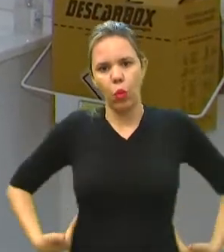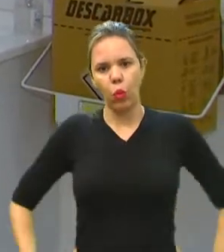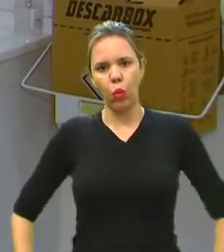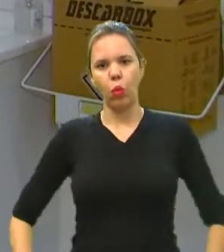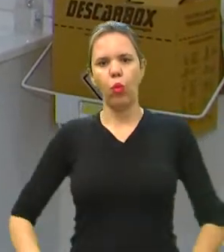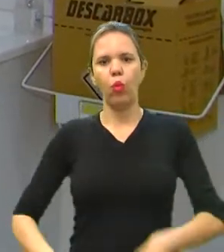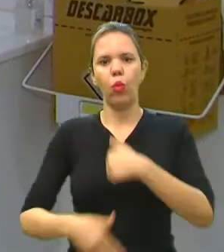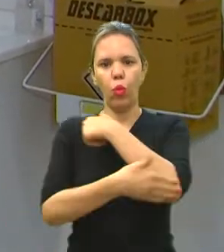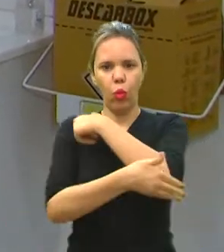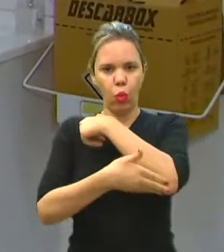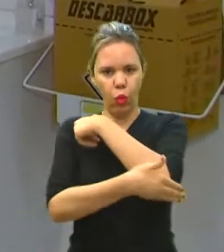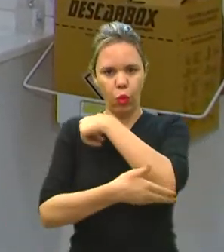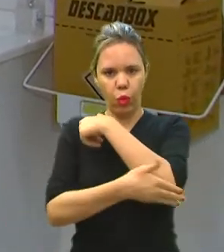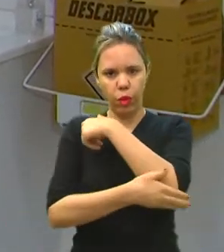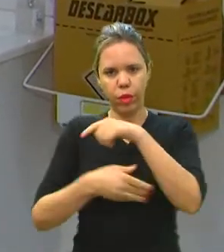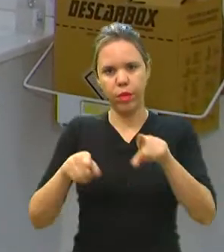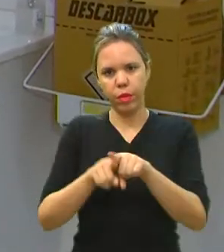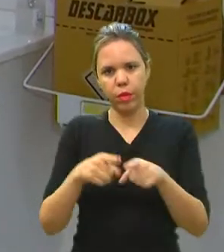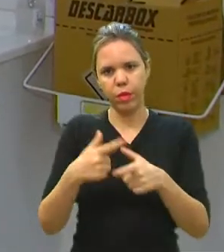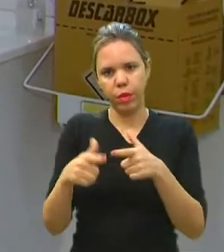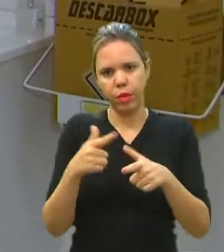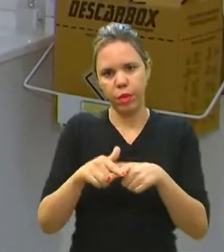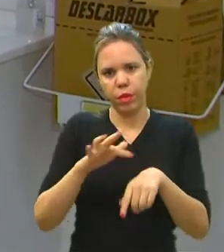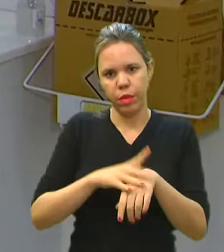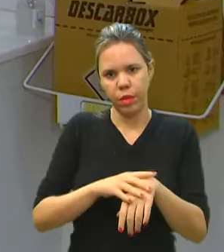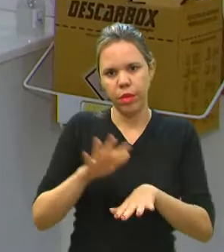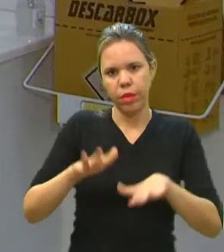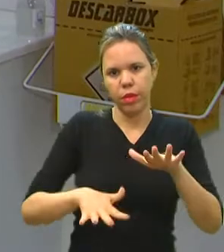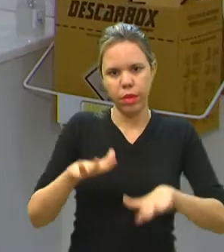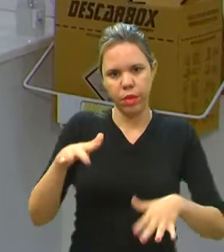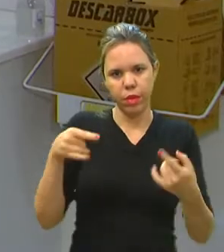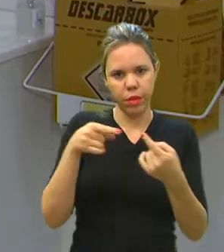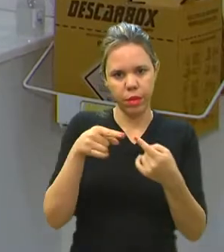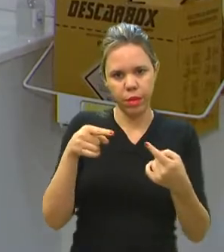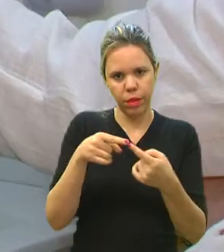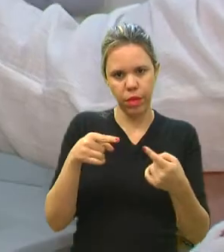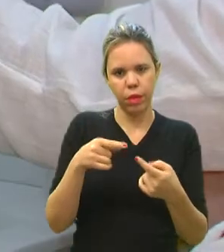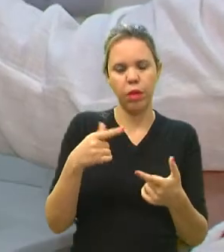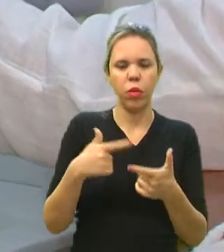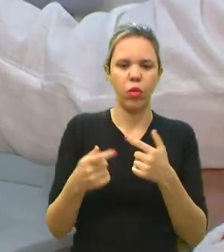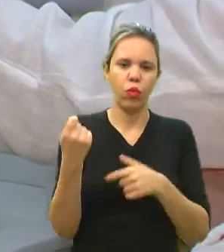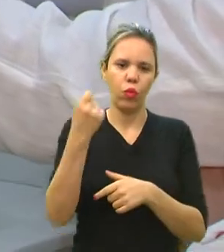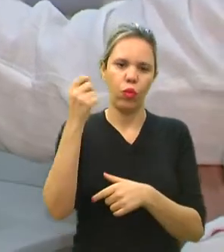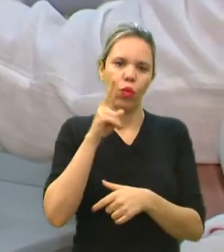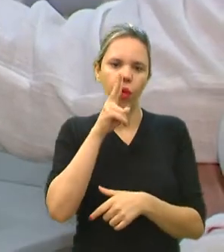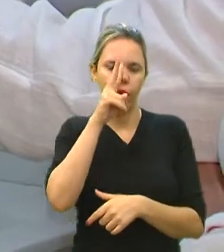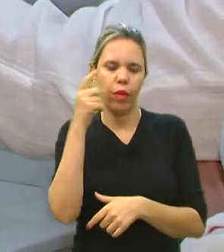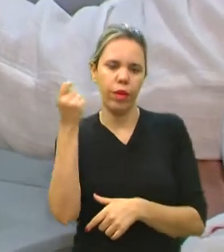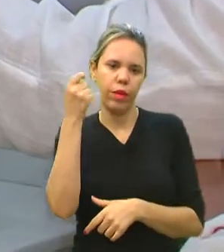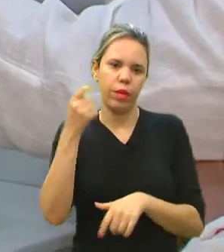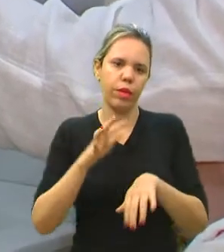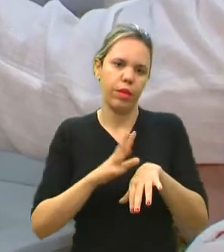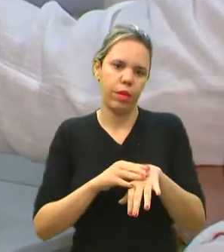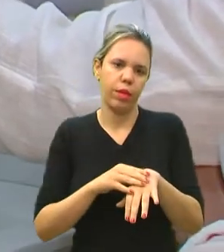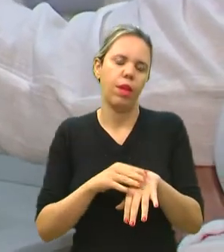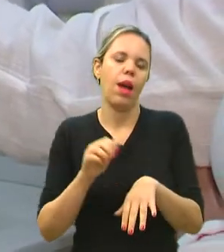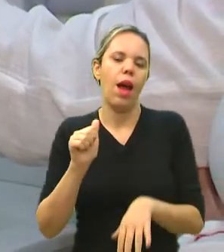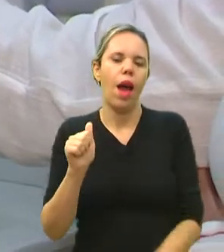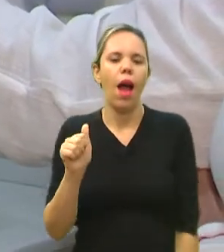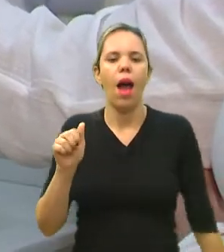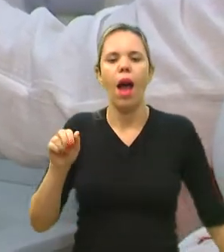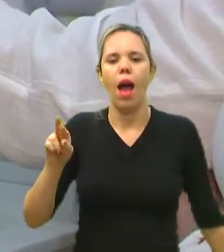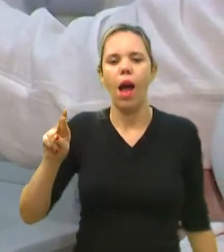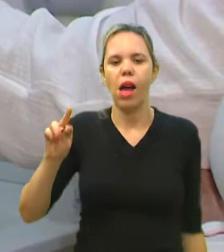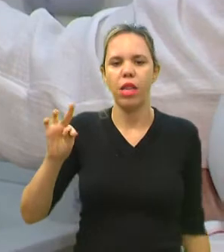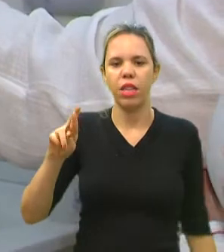são a dos quadris e do cotovelo. Então, assim, os sintomas, eles variam de acordo com o grau